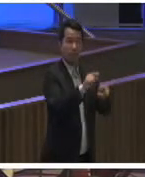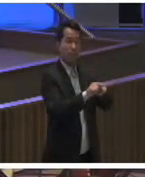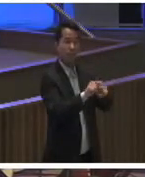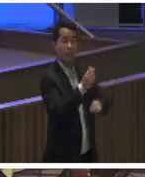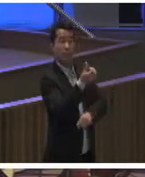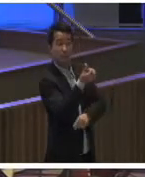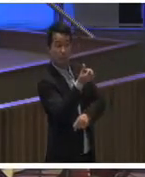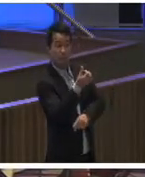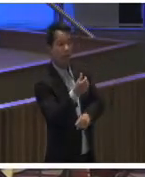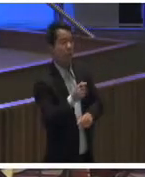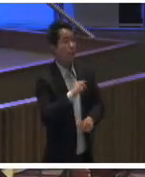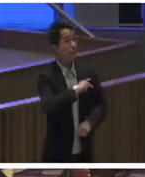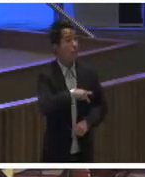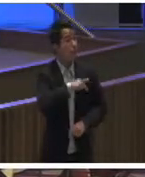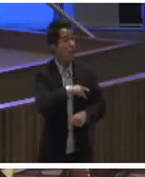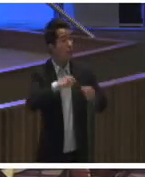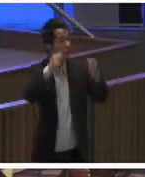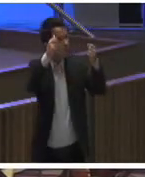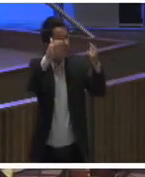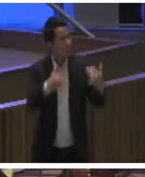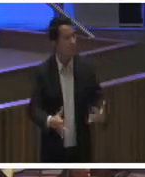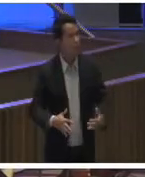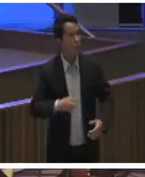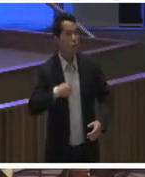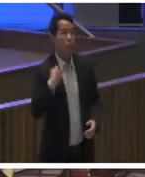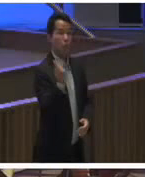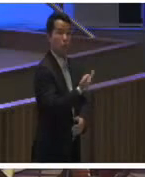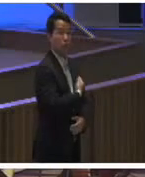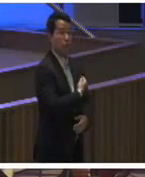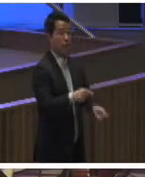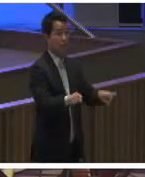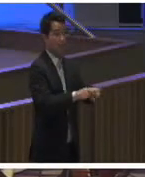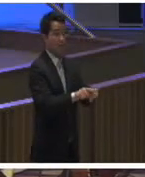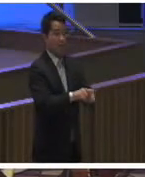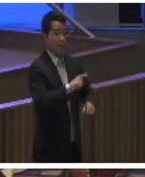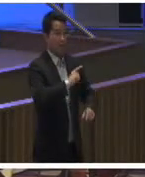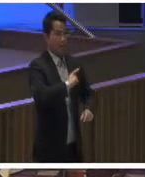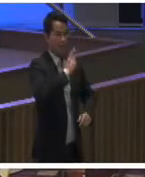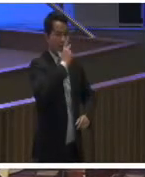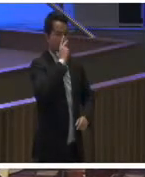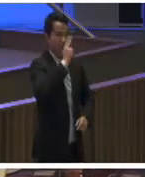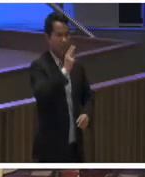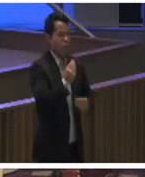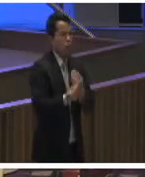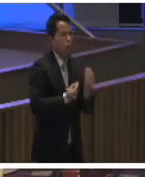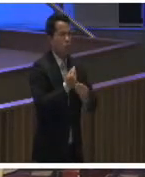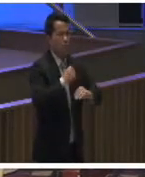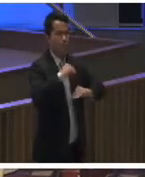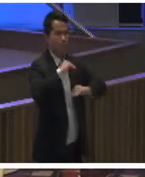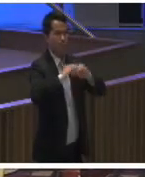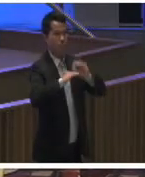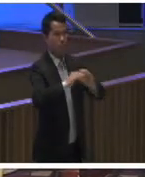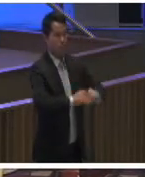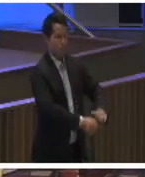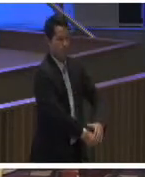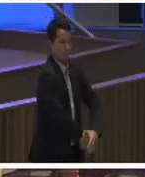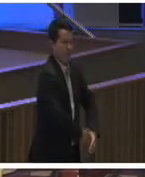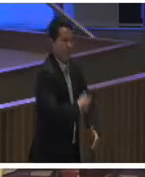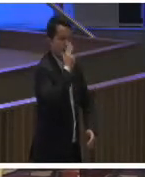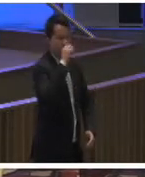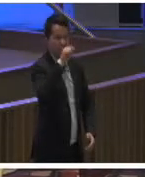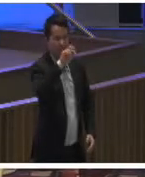fala das armas que temos para poder exercer essa obra de Deus, e que essas armas